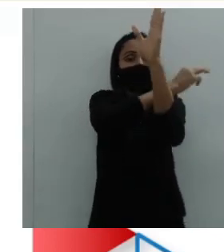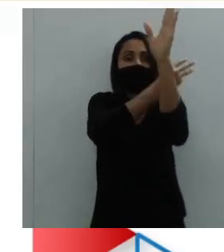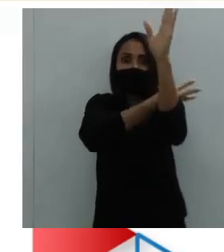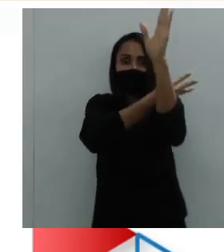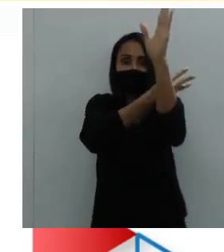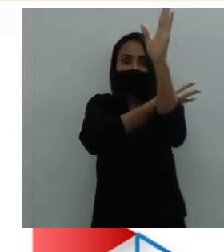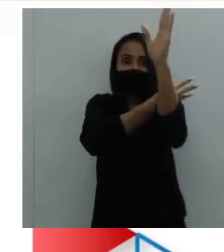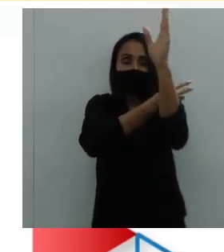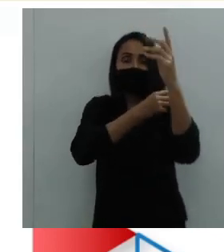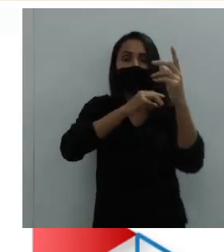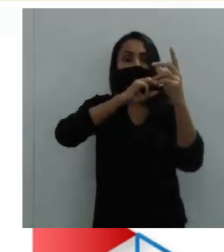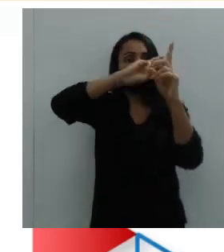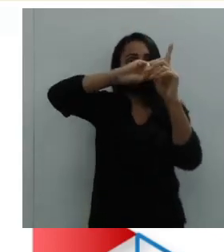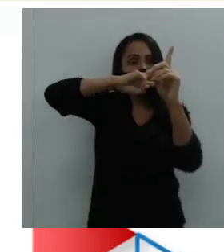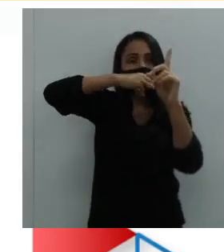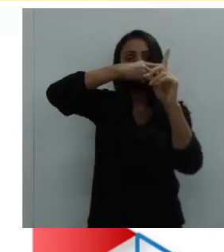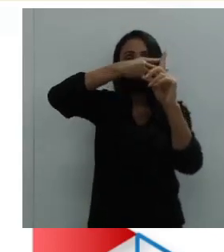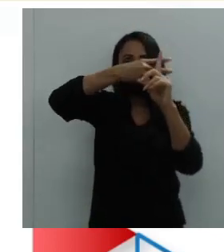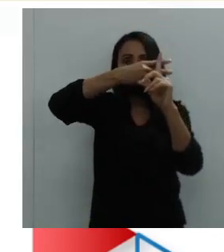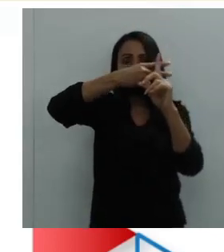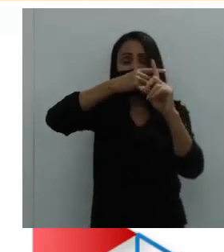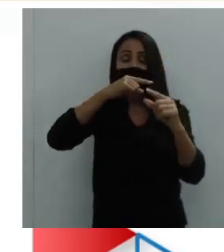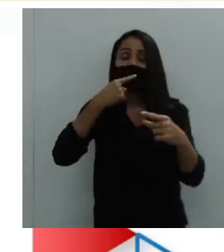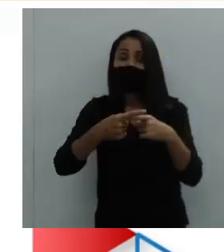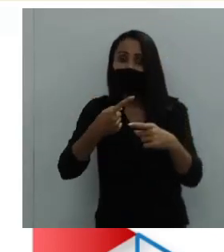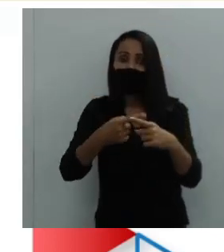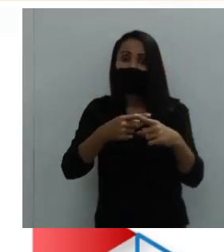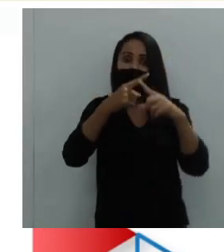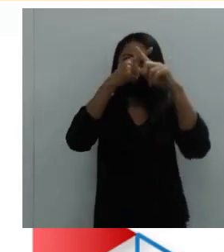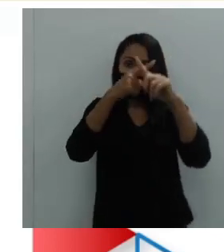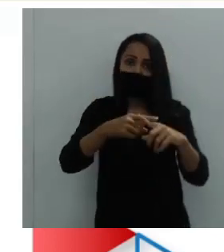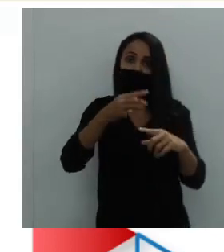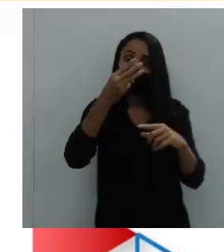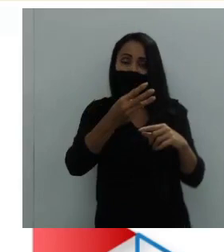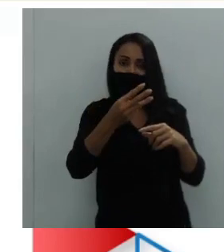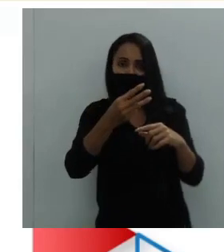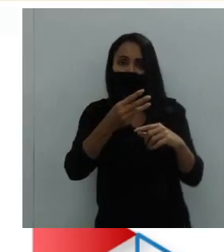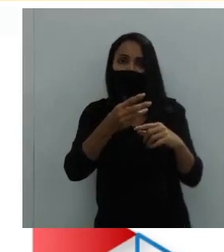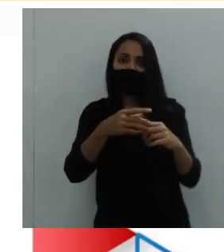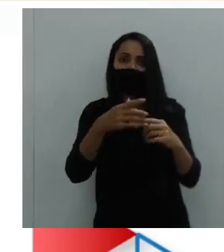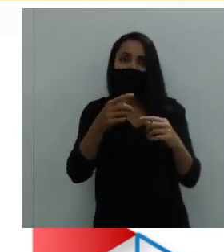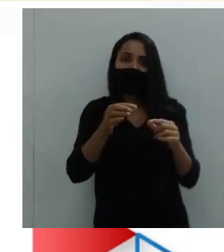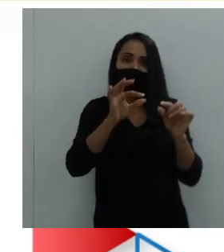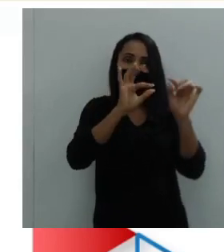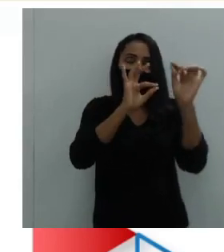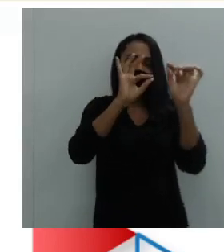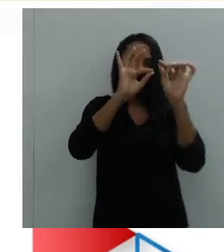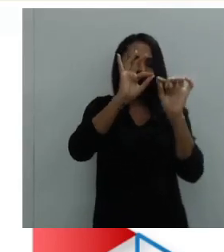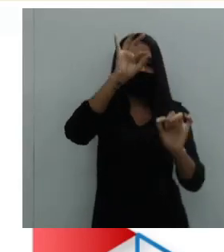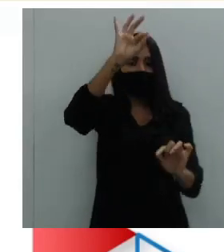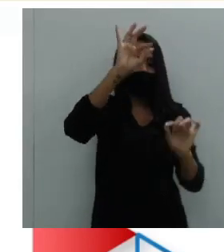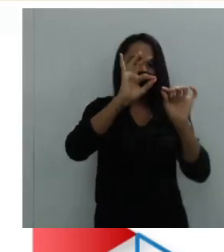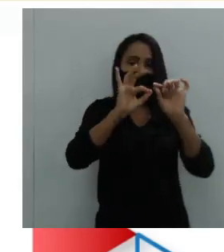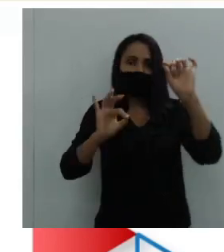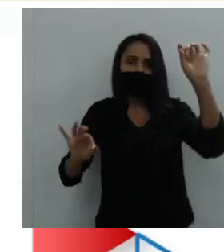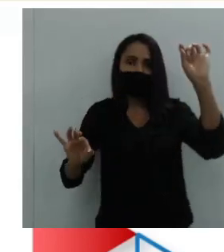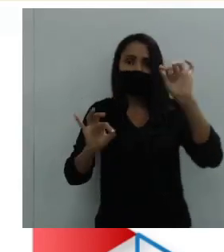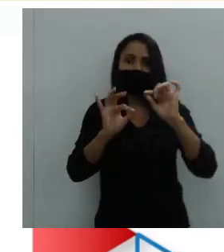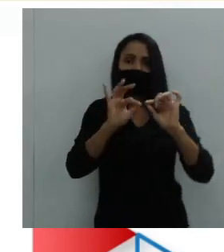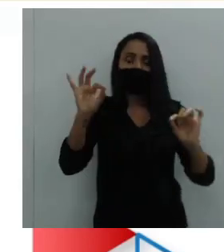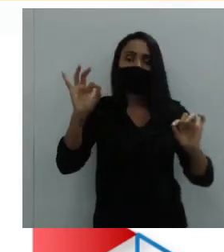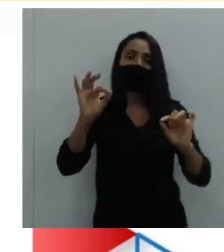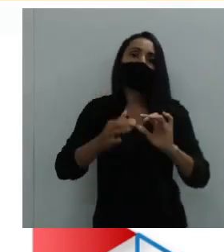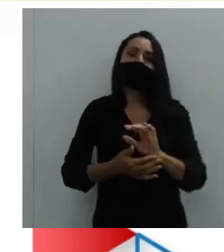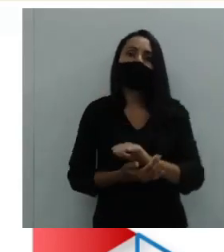o triplo, porque eu multipliquei por 3, né? Com o triplo da medida do lado original. Essa é a